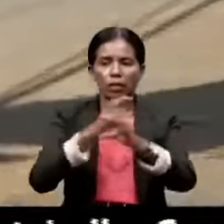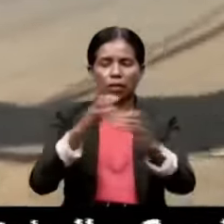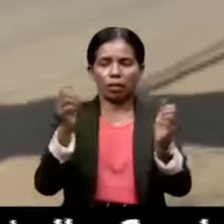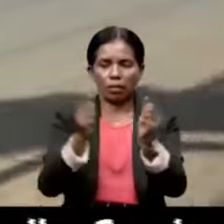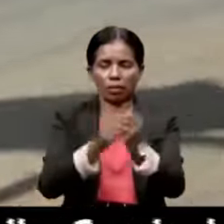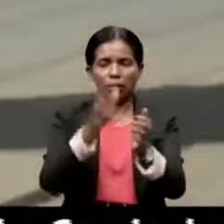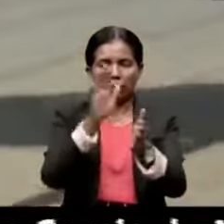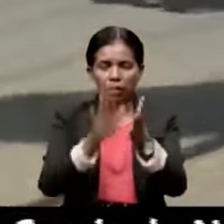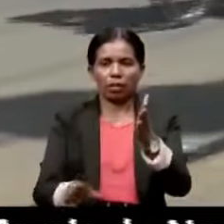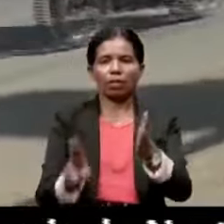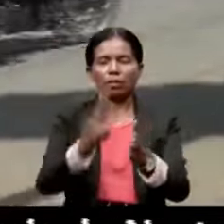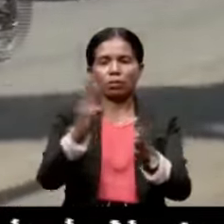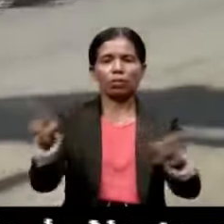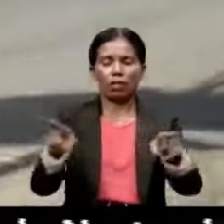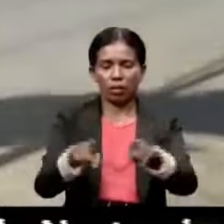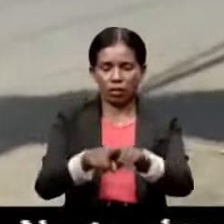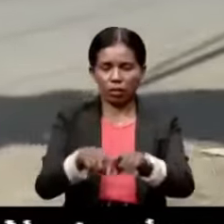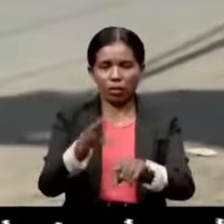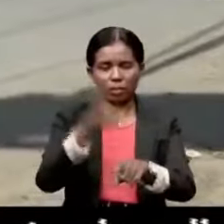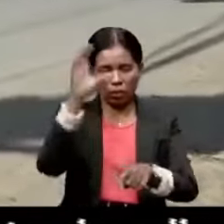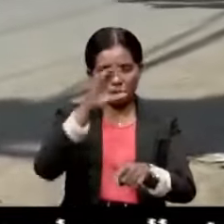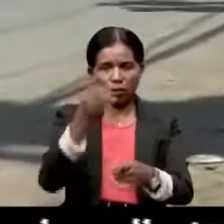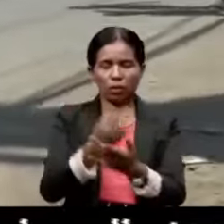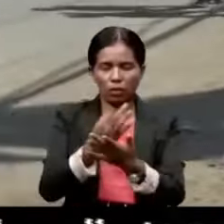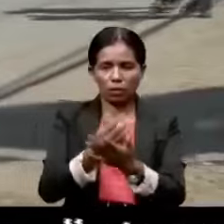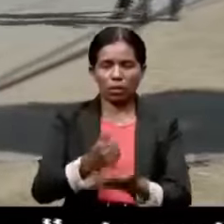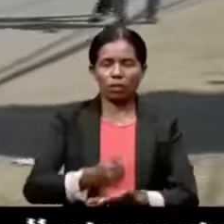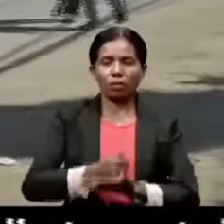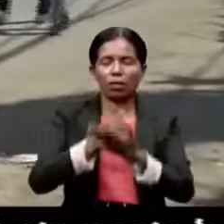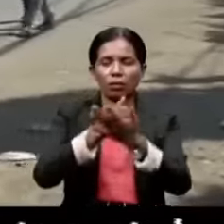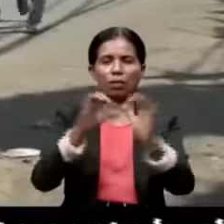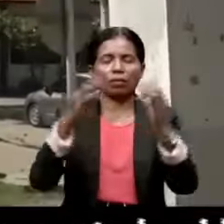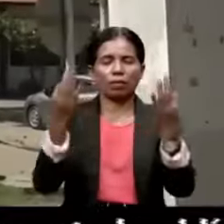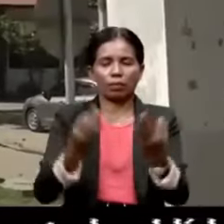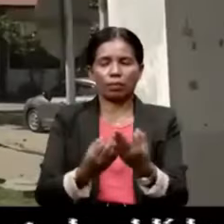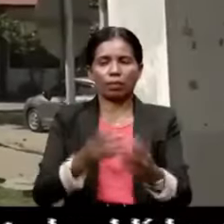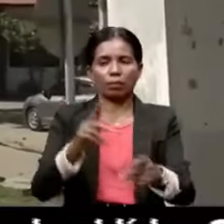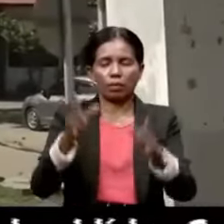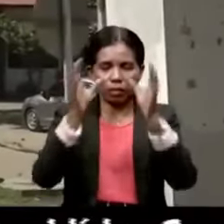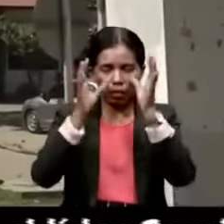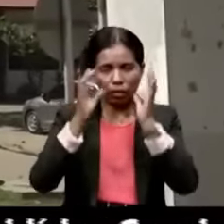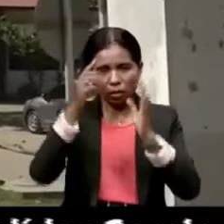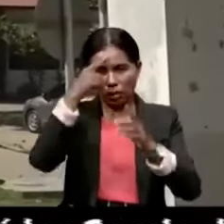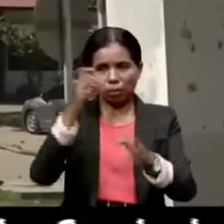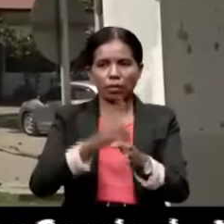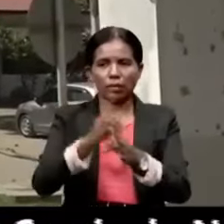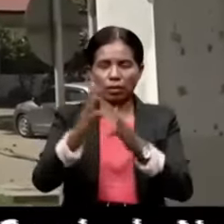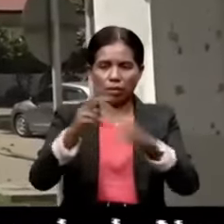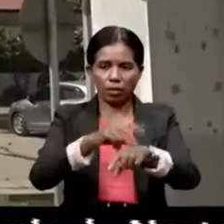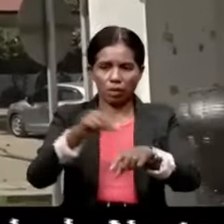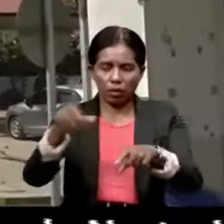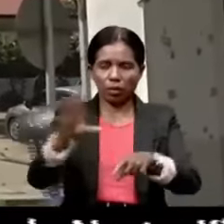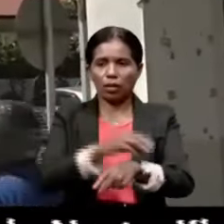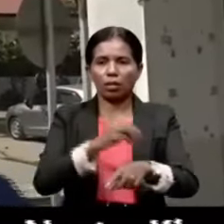preço barato onde usa nessa meio ida onde busca o sanato sustenta a família. Taxista Cira Terrestre também a Direção Nacional Transporte